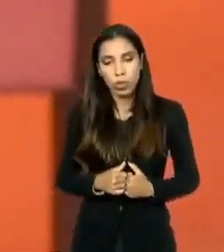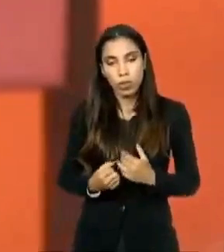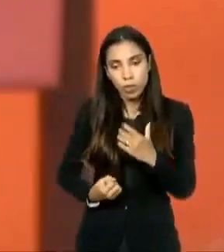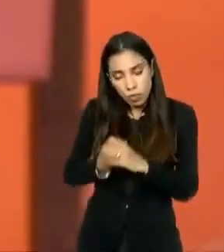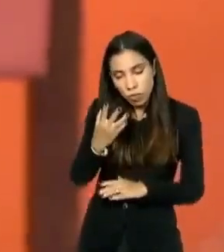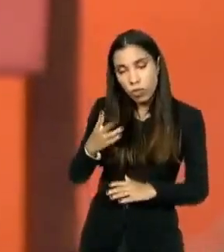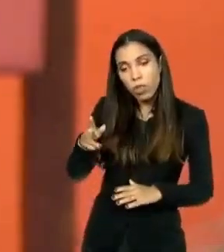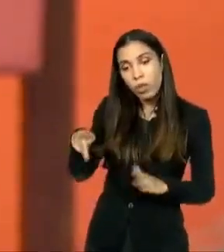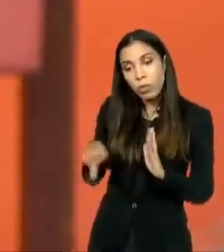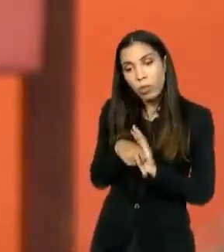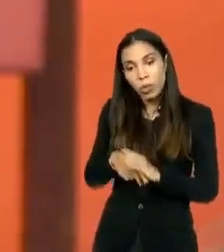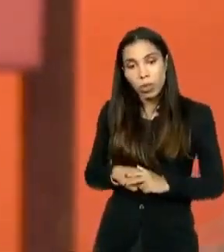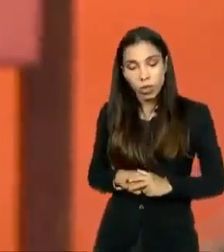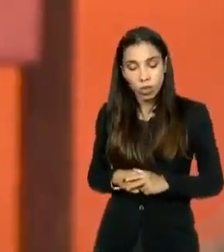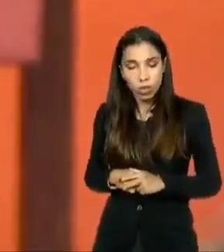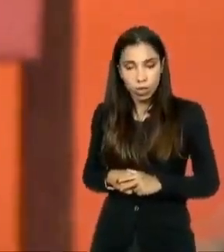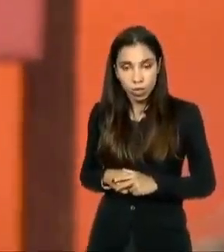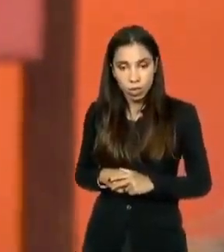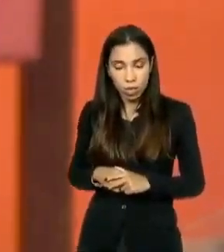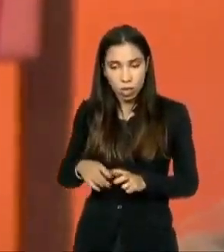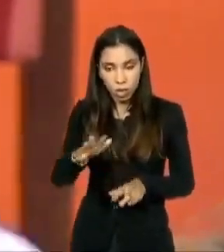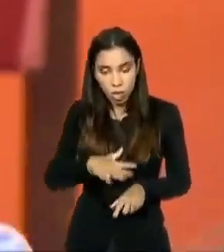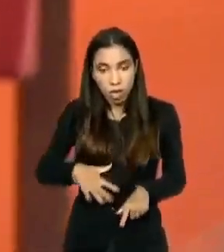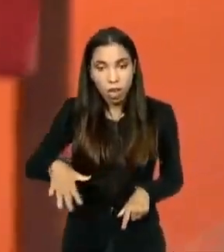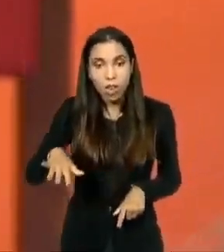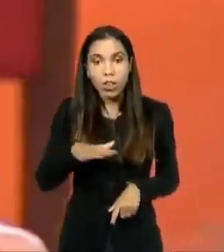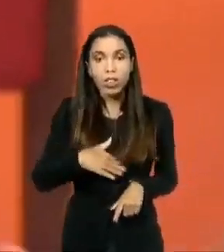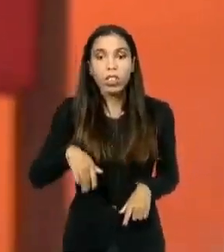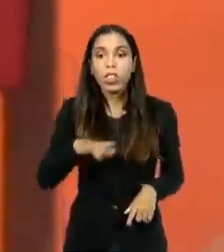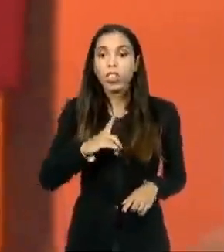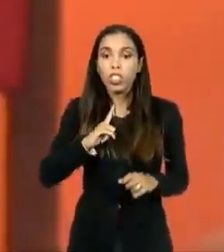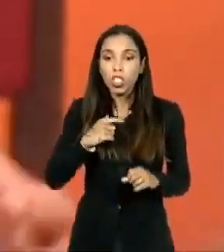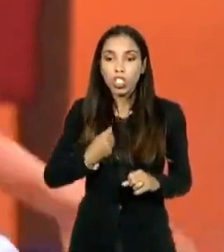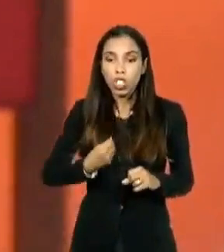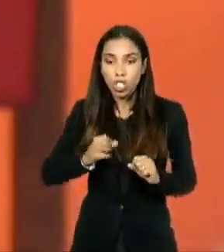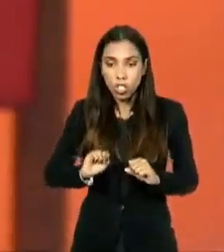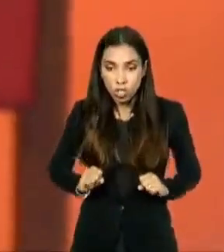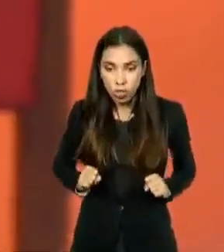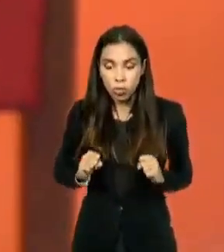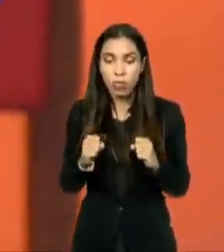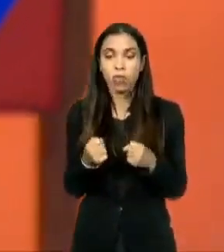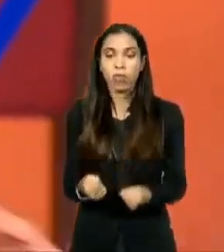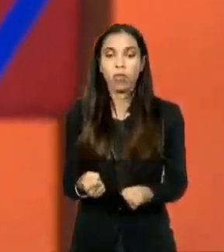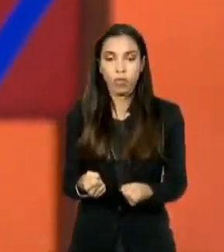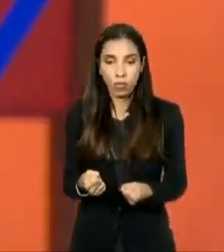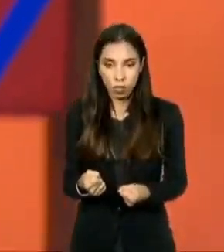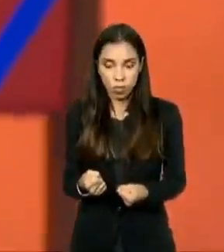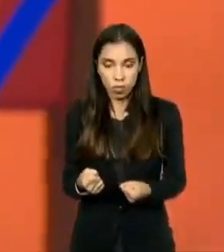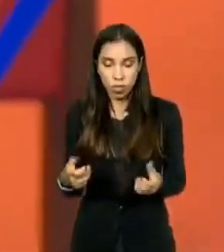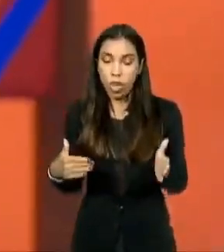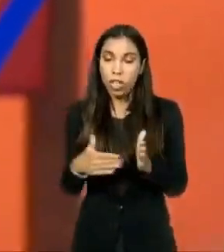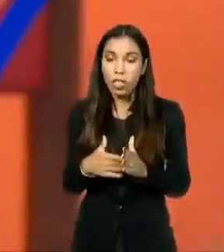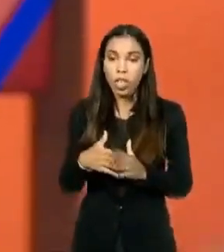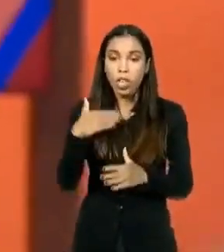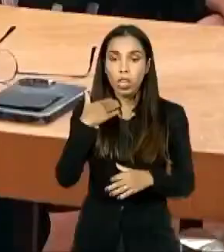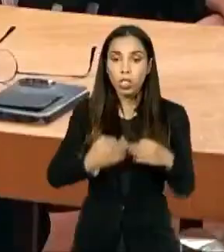criando um núcleo, e esse núcleo foi se fortalecendo até o juiz